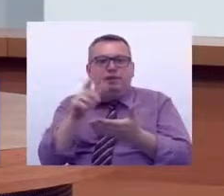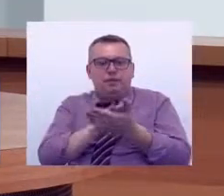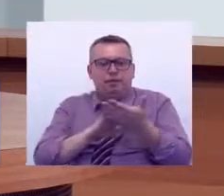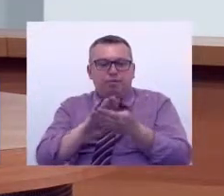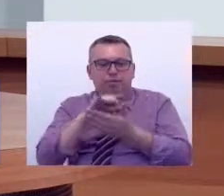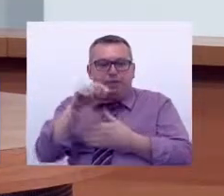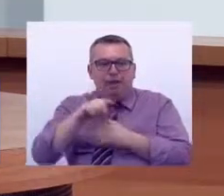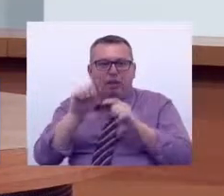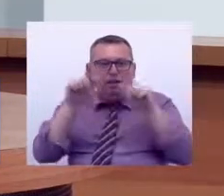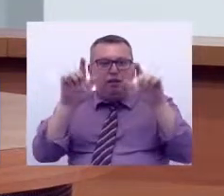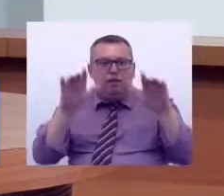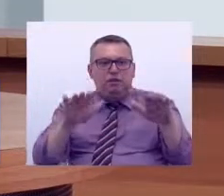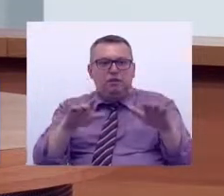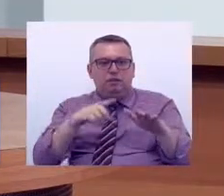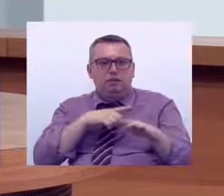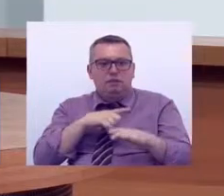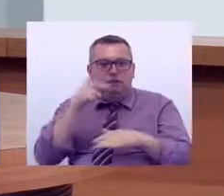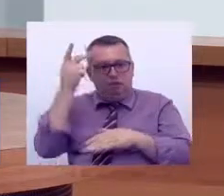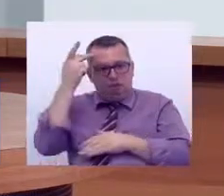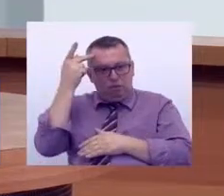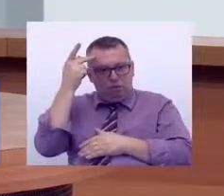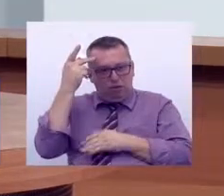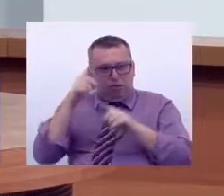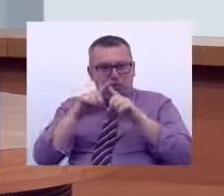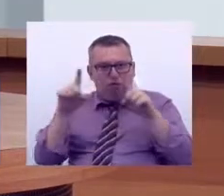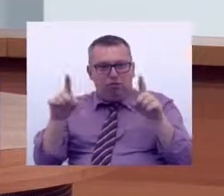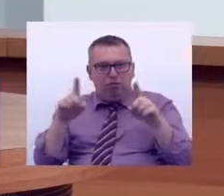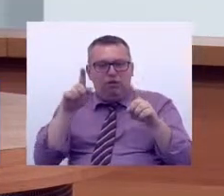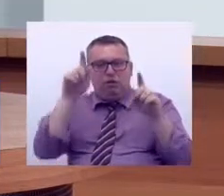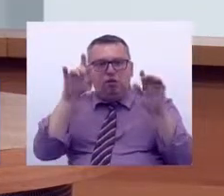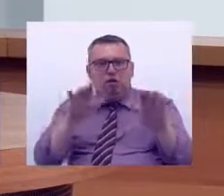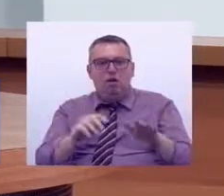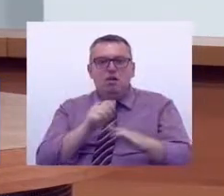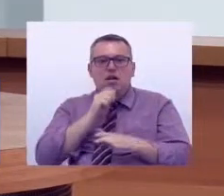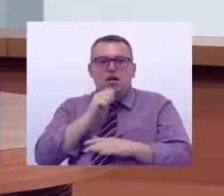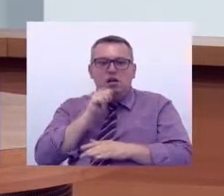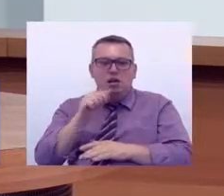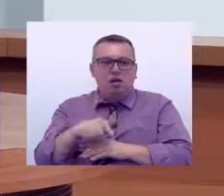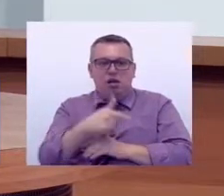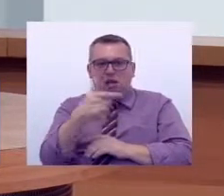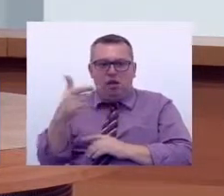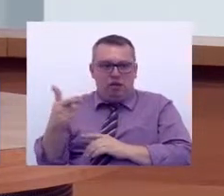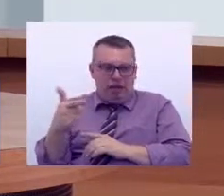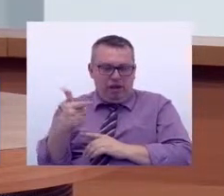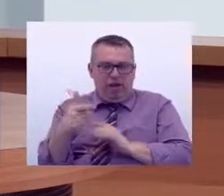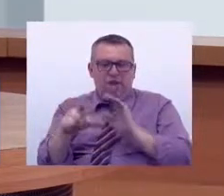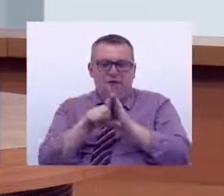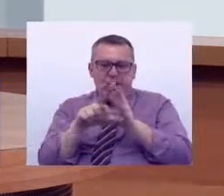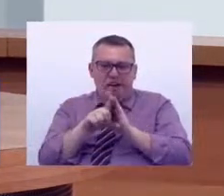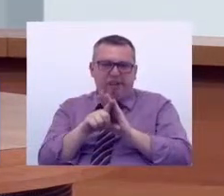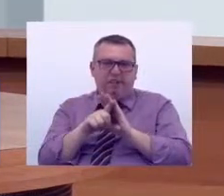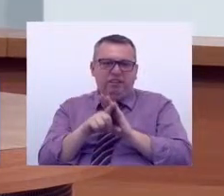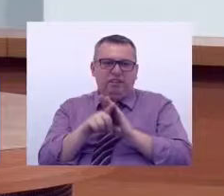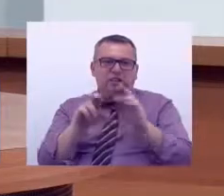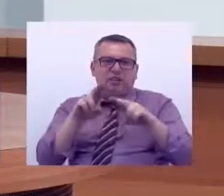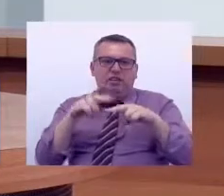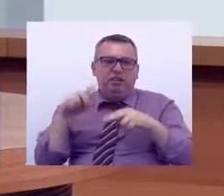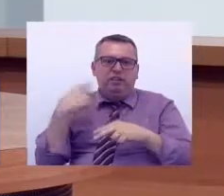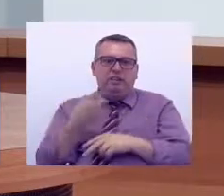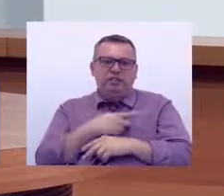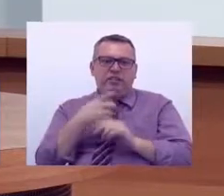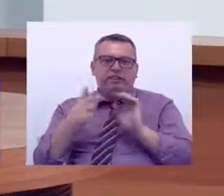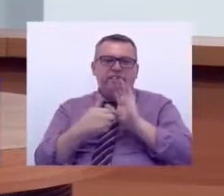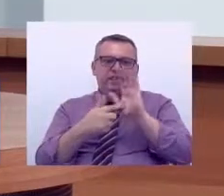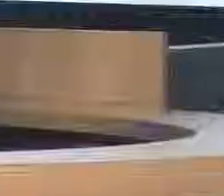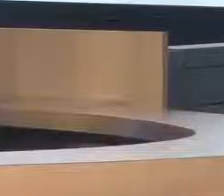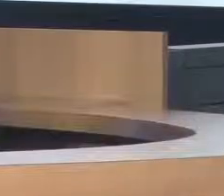aqui em Guarulhos. Existe em São Paulo, mas em Guarulhos ainda não existe uma regulamentação legal. Então é por isso que nós apresentamos